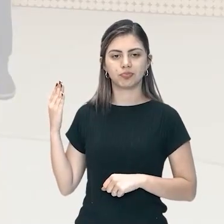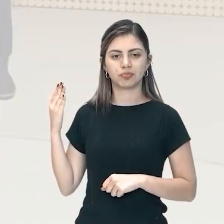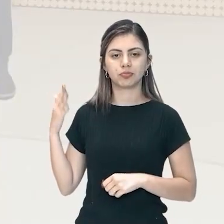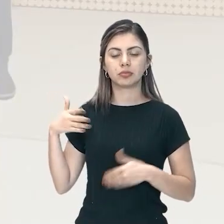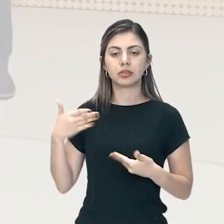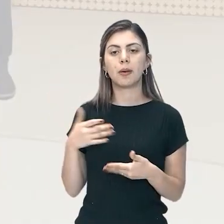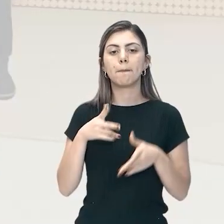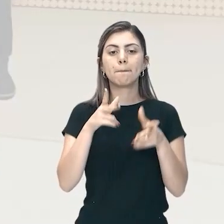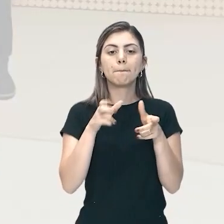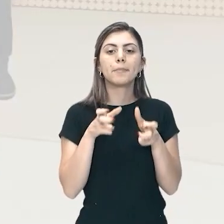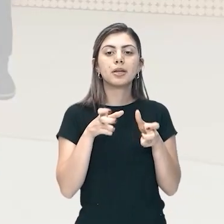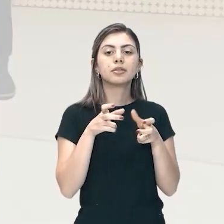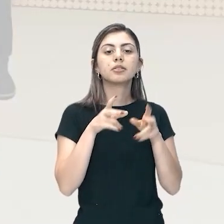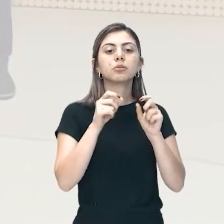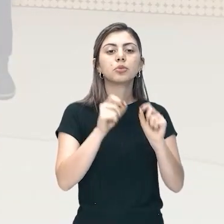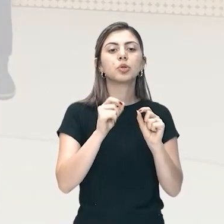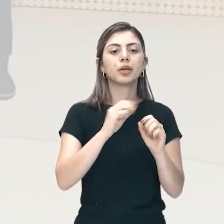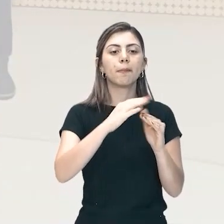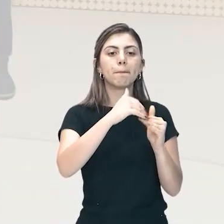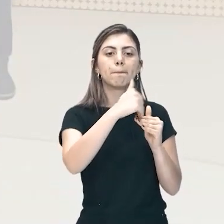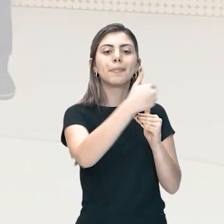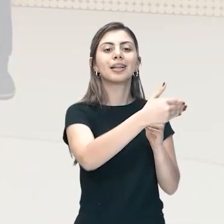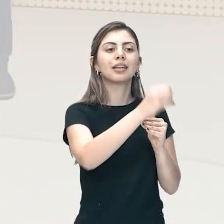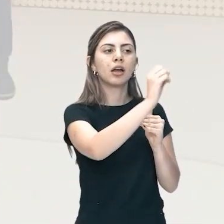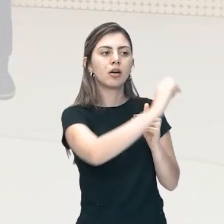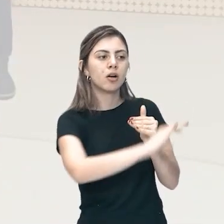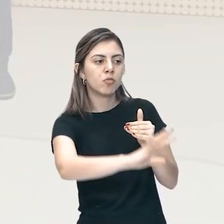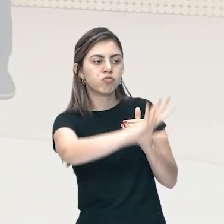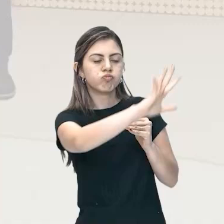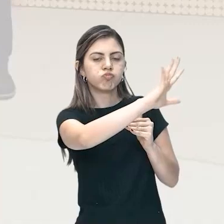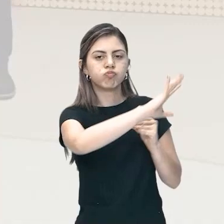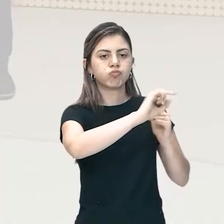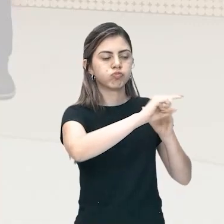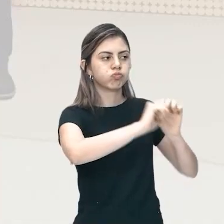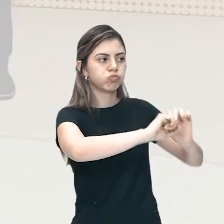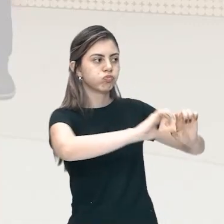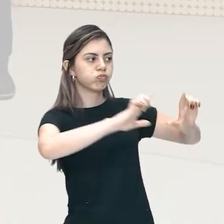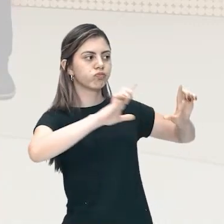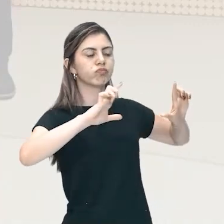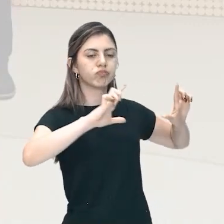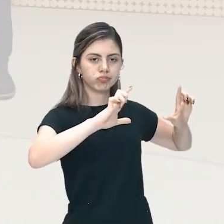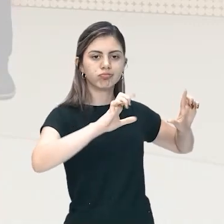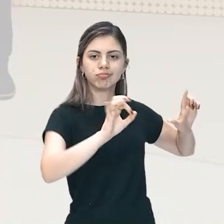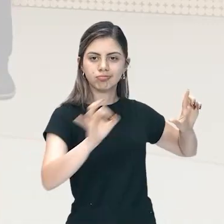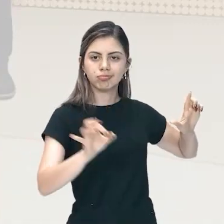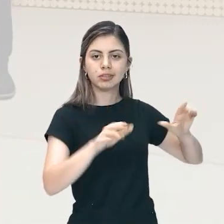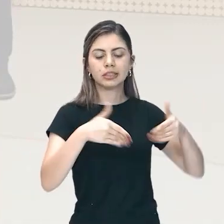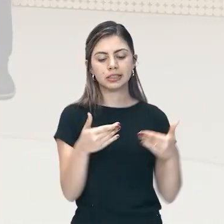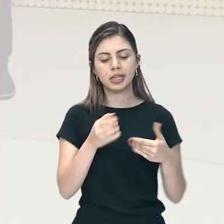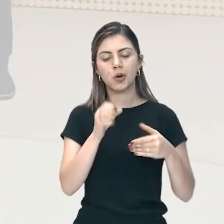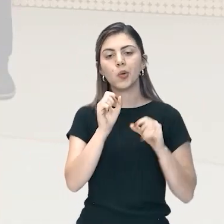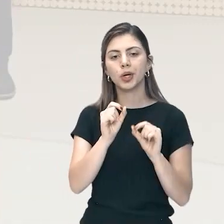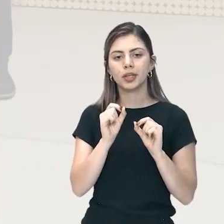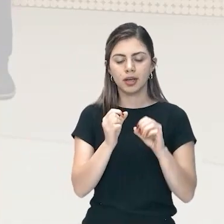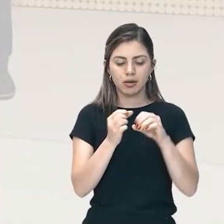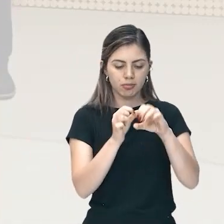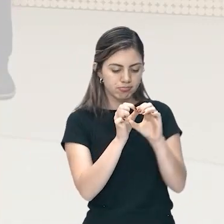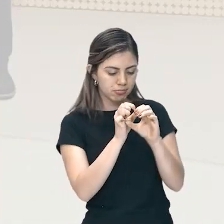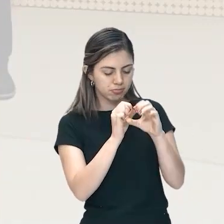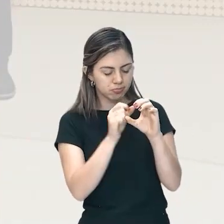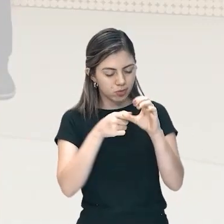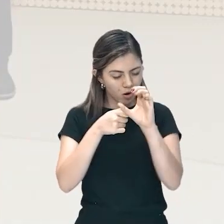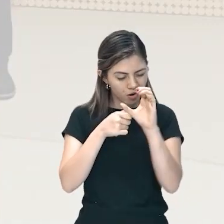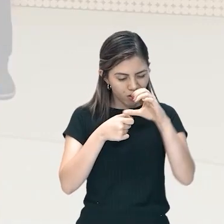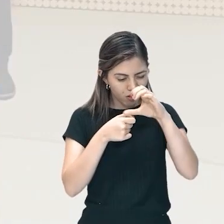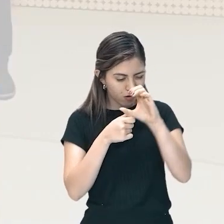atrás do lápis é uma imagem bem grandona, ampliada. Então, essa lente funciona como se fosse uma lupa, tá?